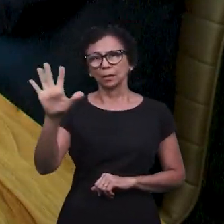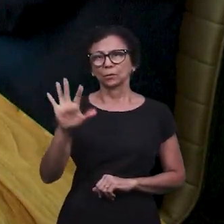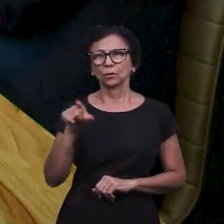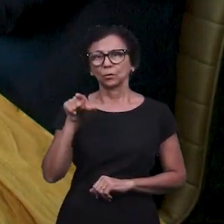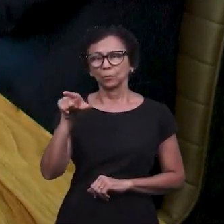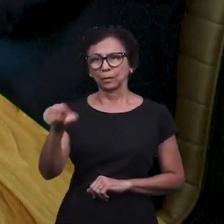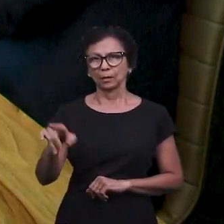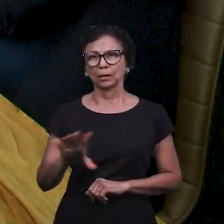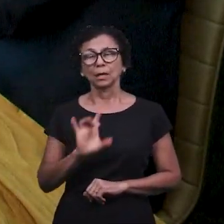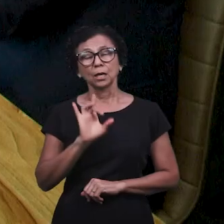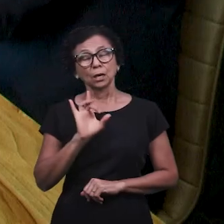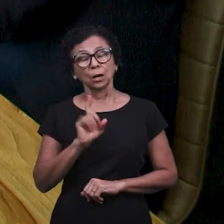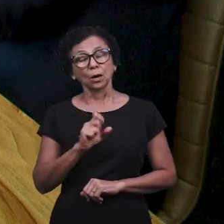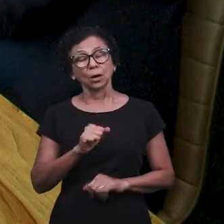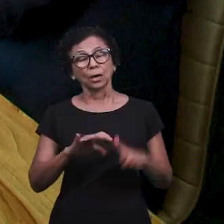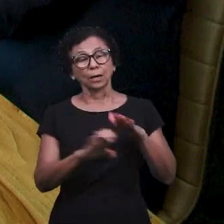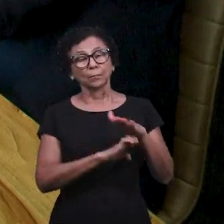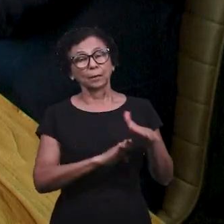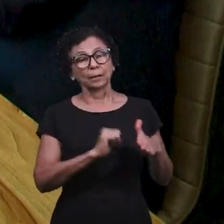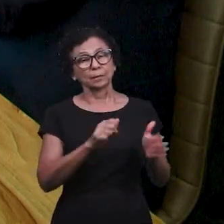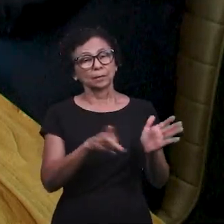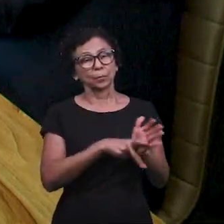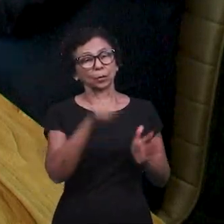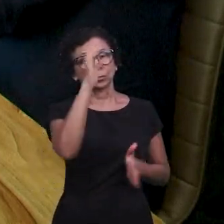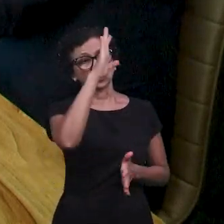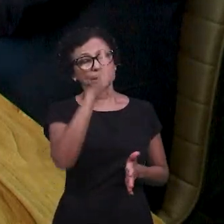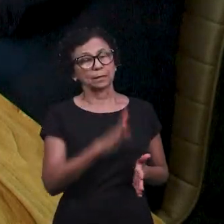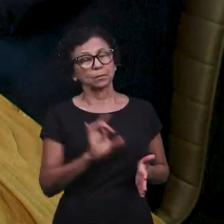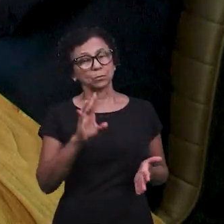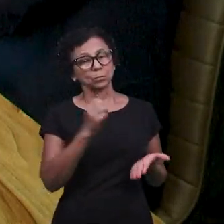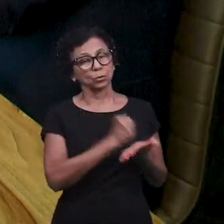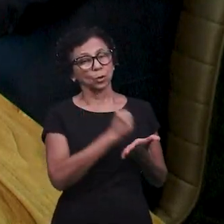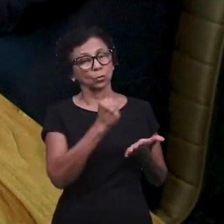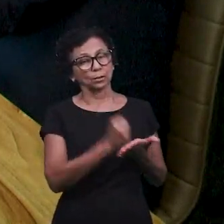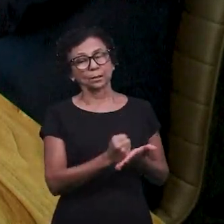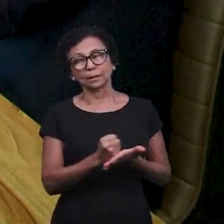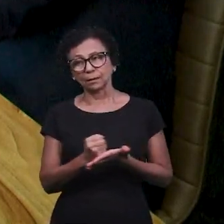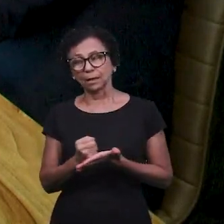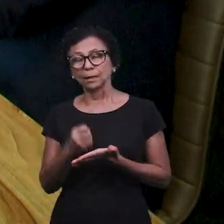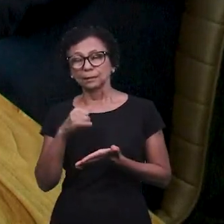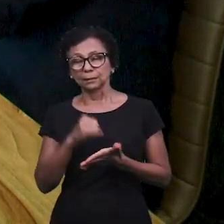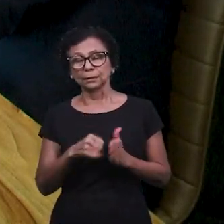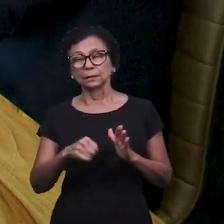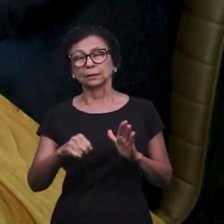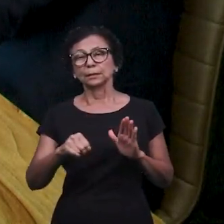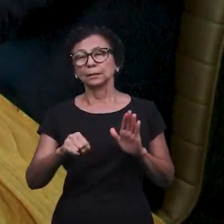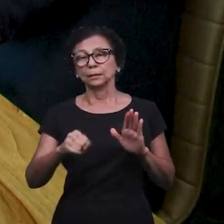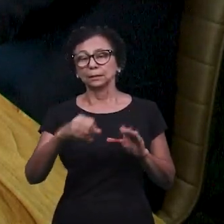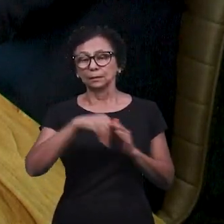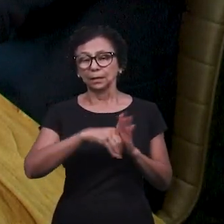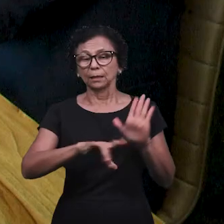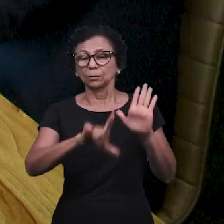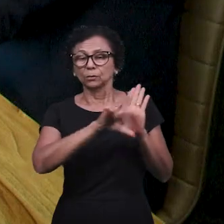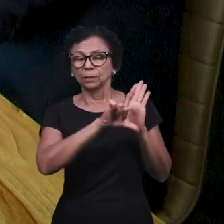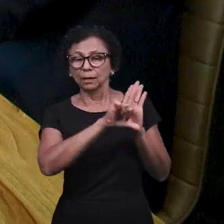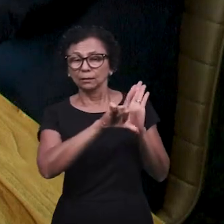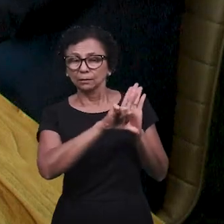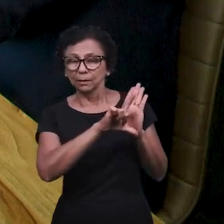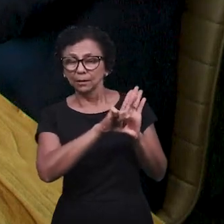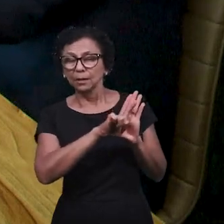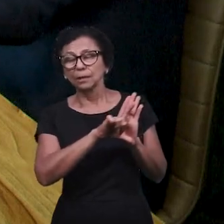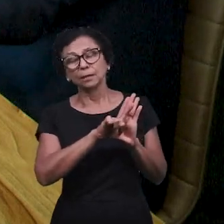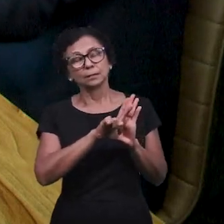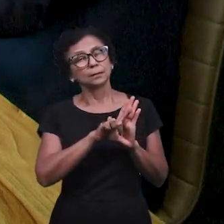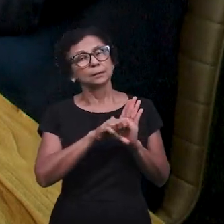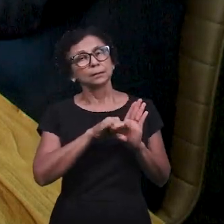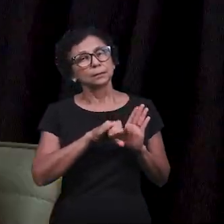empresas brasileiras se elas estiverem de acordo com a legislação É uma pressão. internacional, se elas estiverem produzindo, por exemplo,